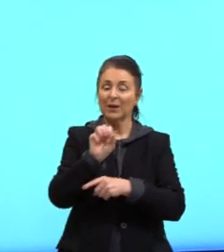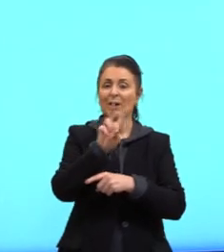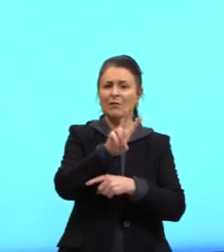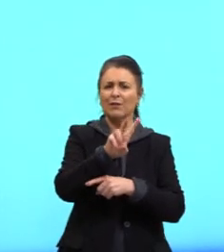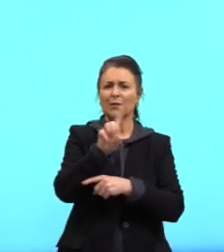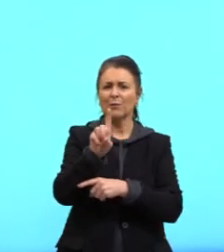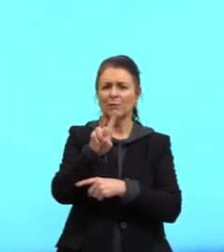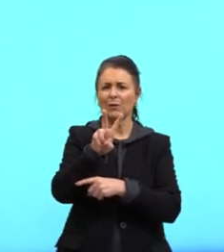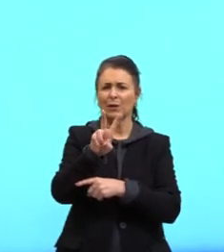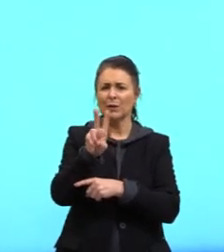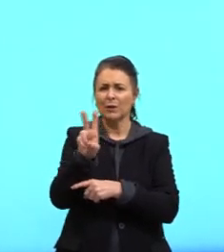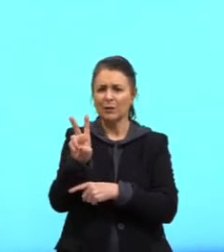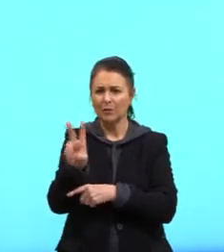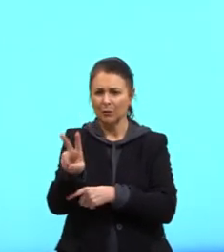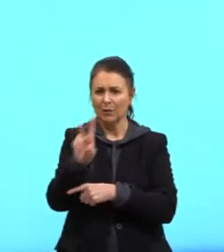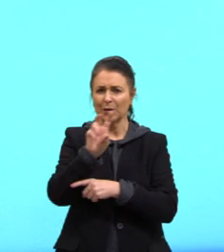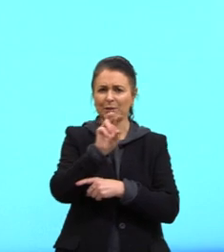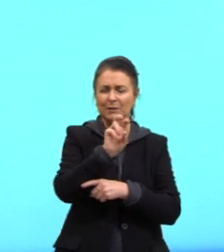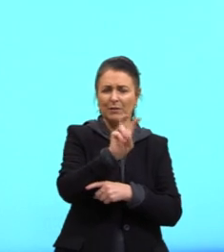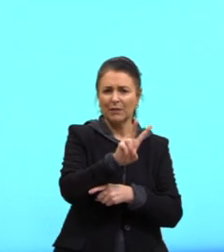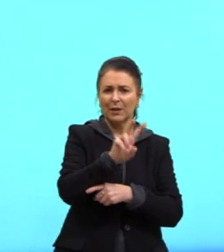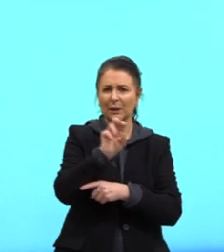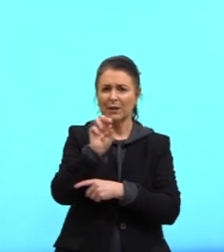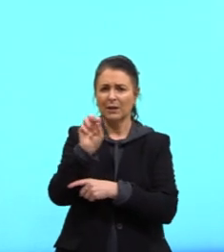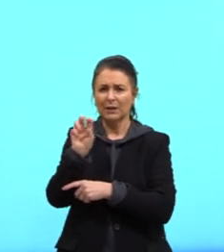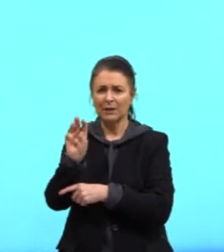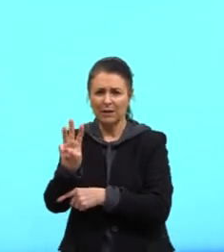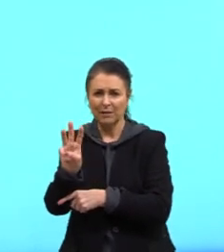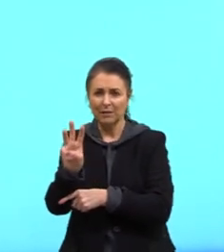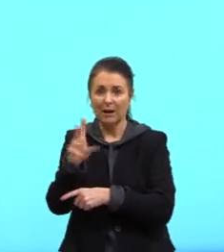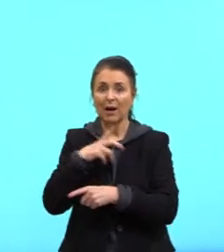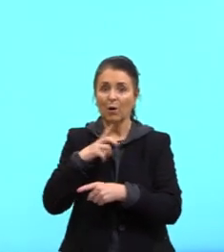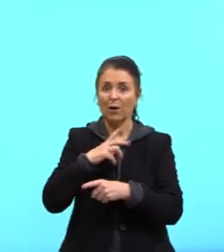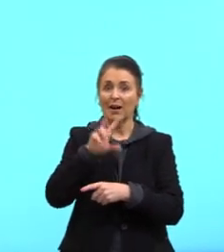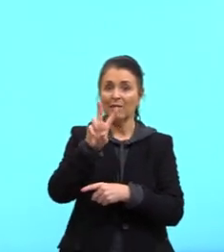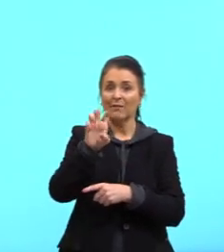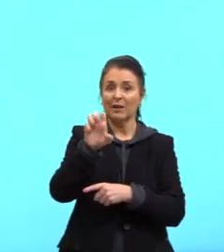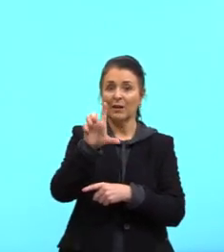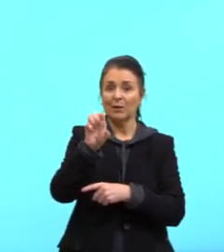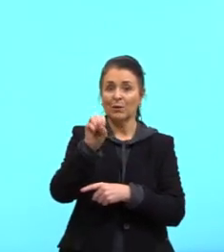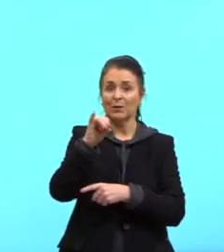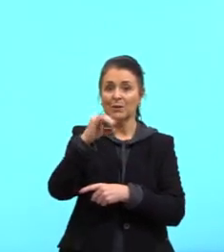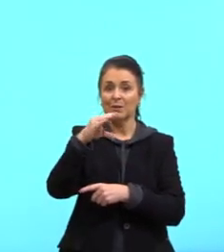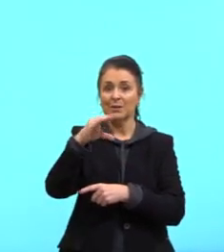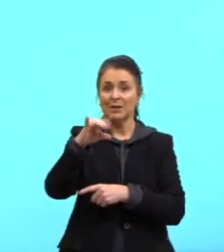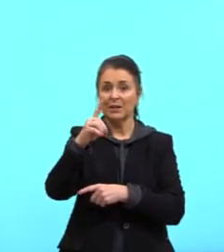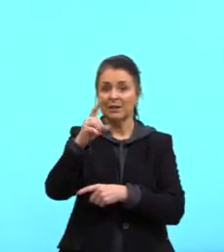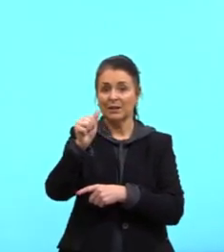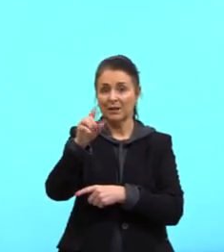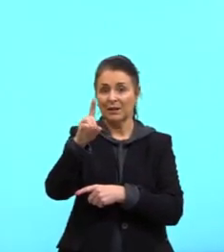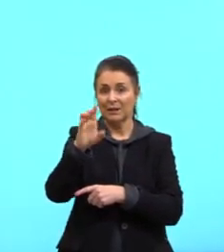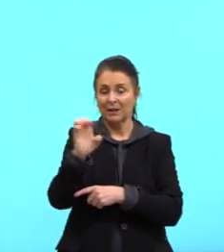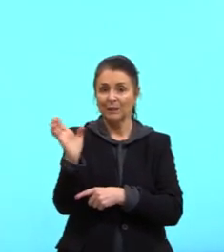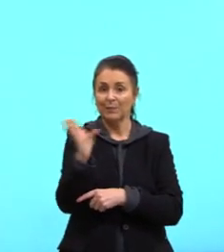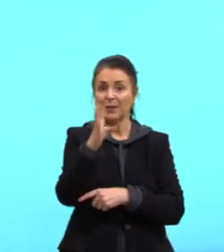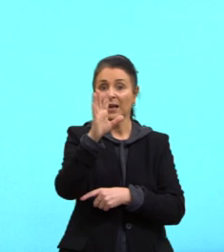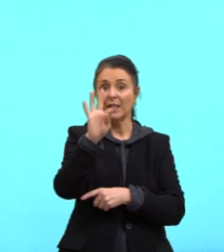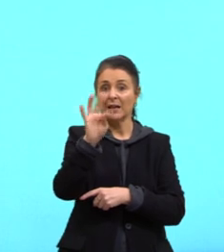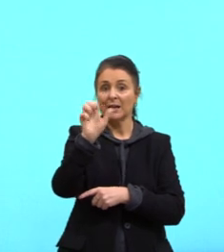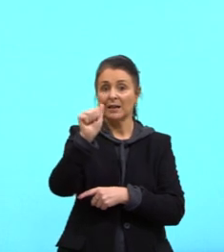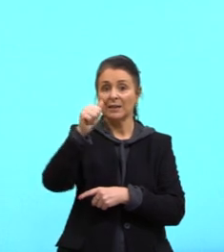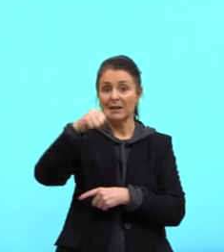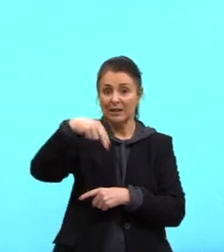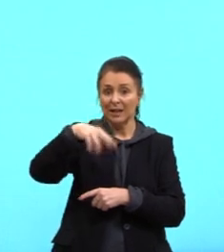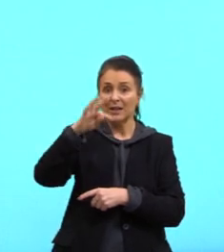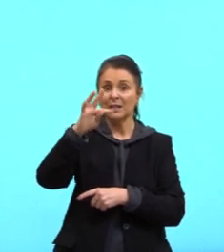V2 V3 a gente chama agora ela de velocidade tangencial porque como eu disse ela tá sempre indo para fora né E